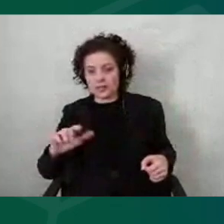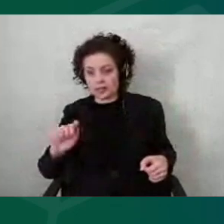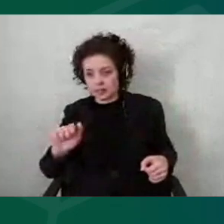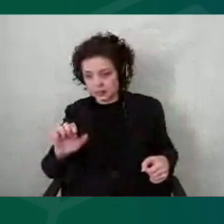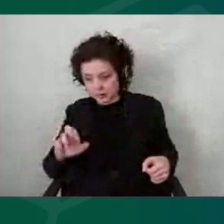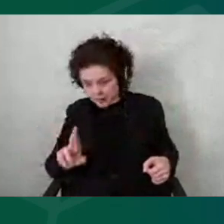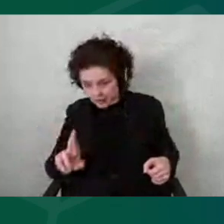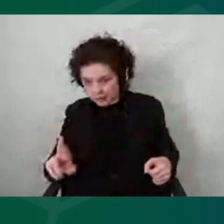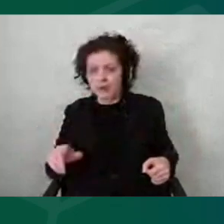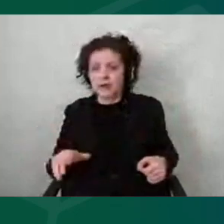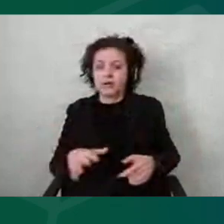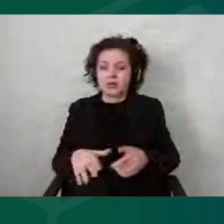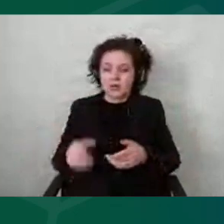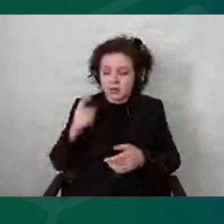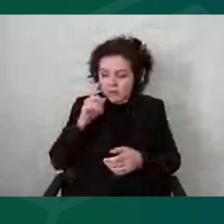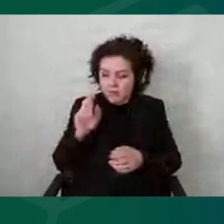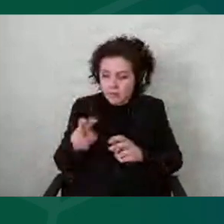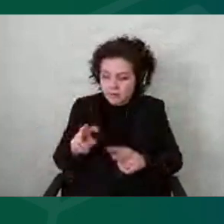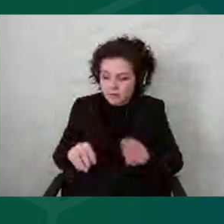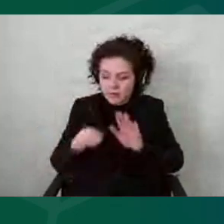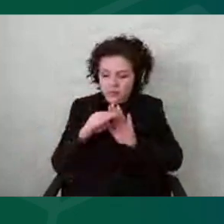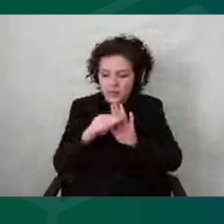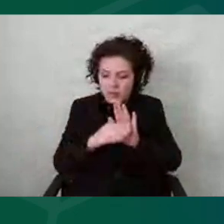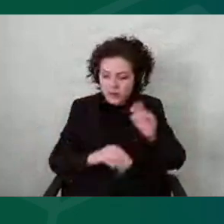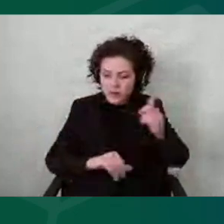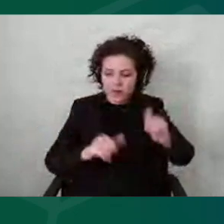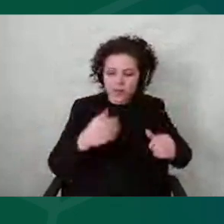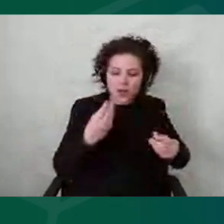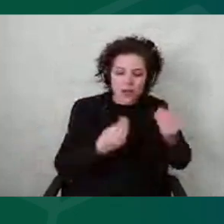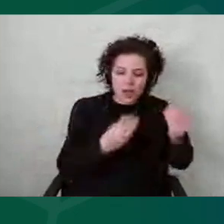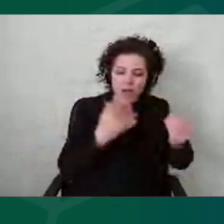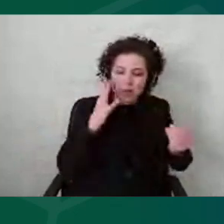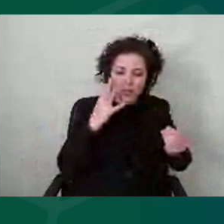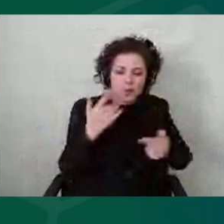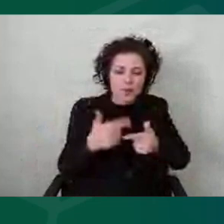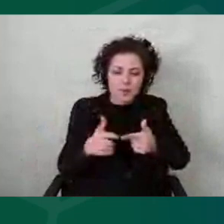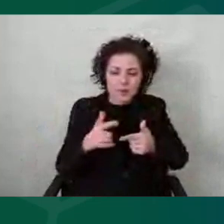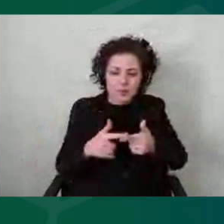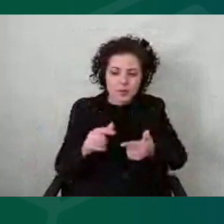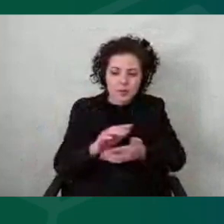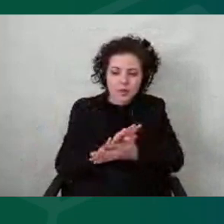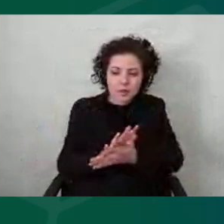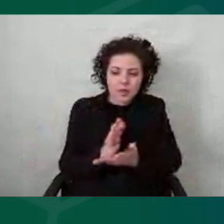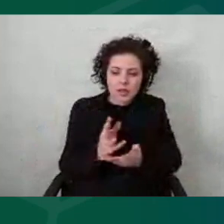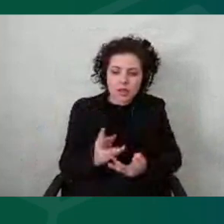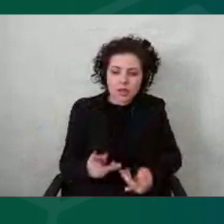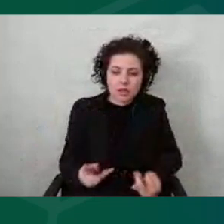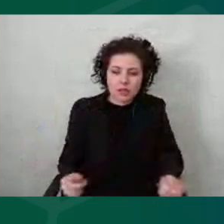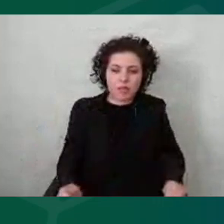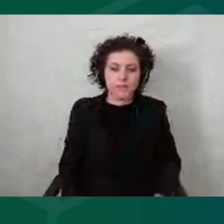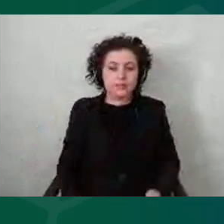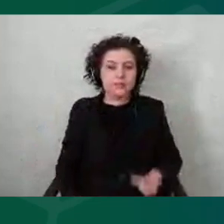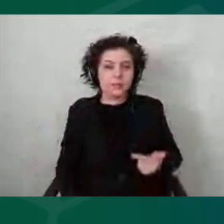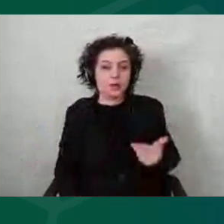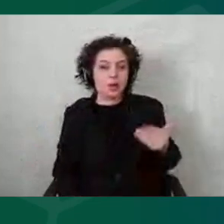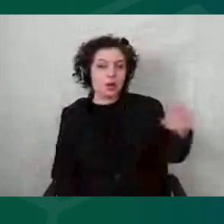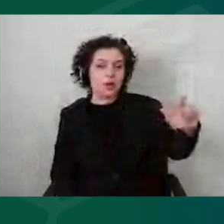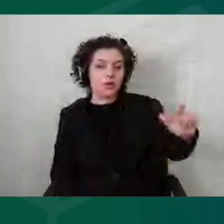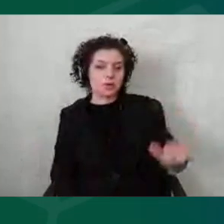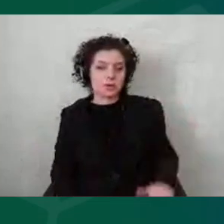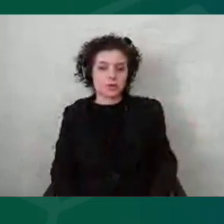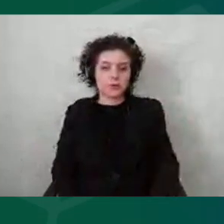com critérios clínicos de resolução ou deteriorização. Próximo, por favor.